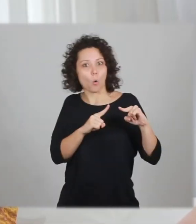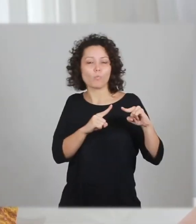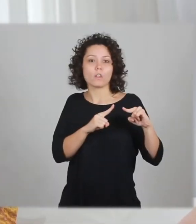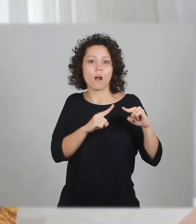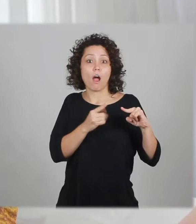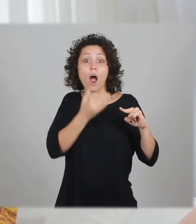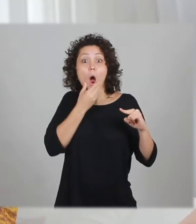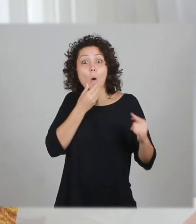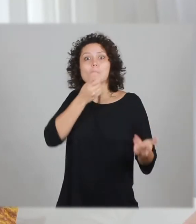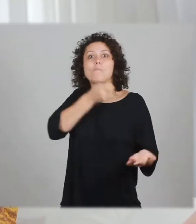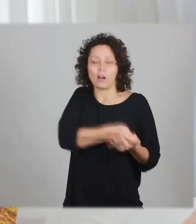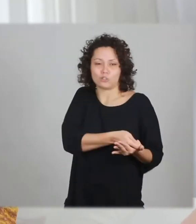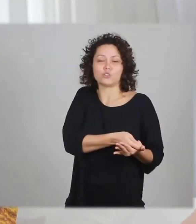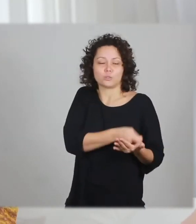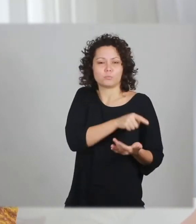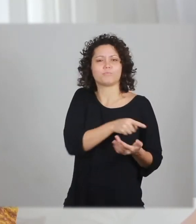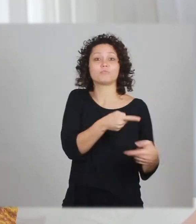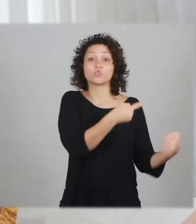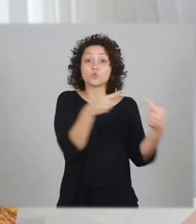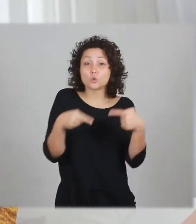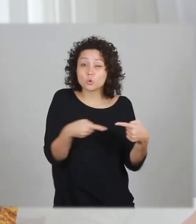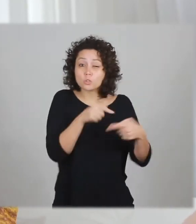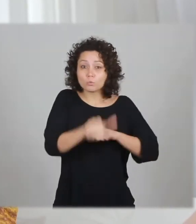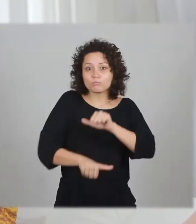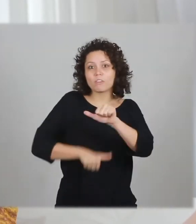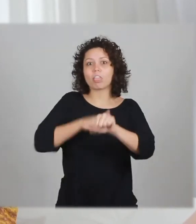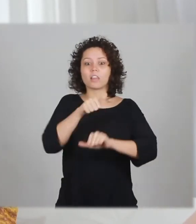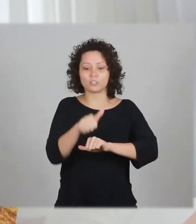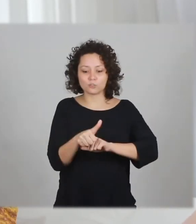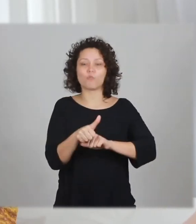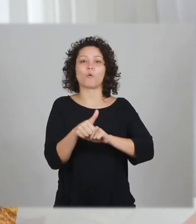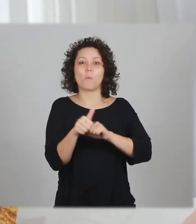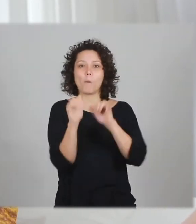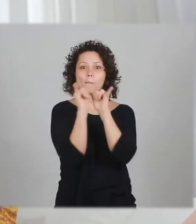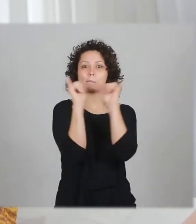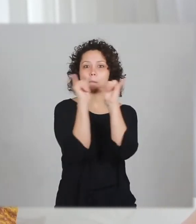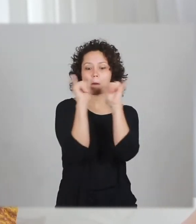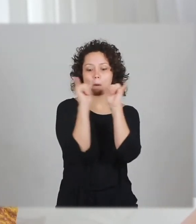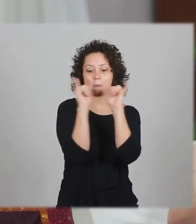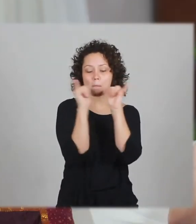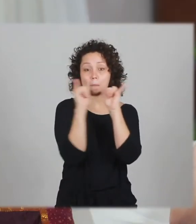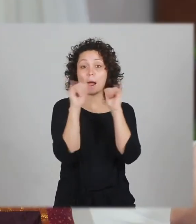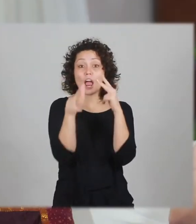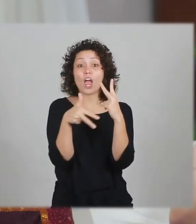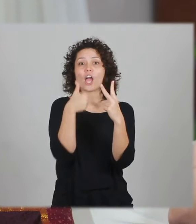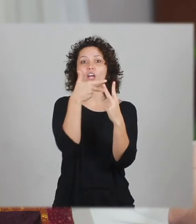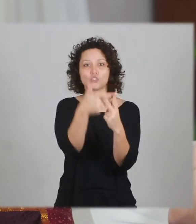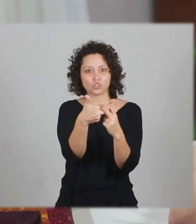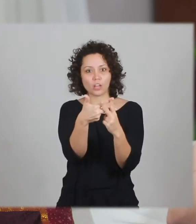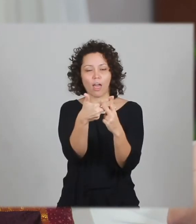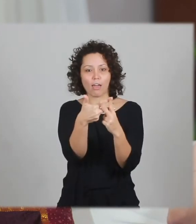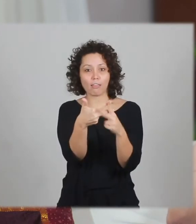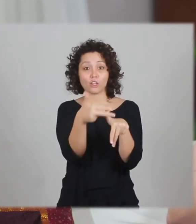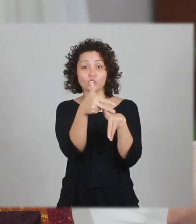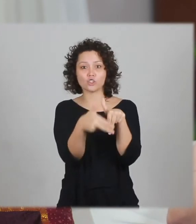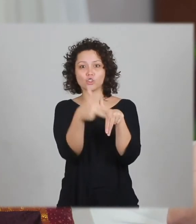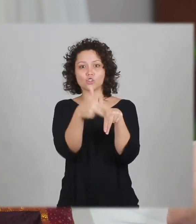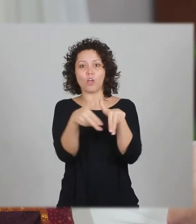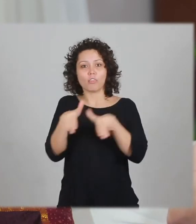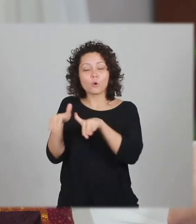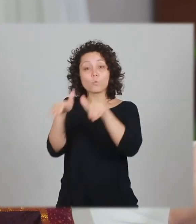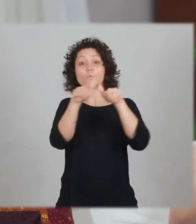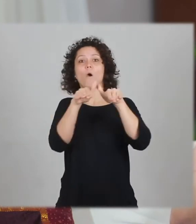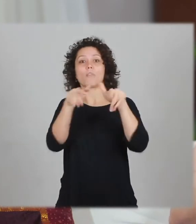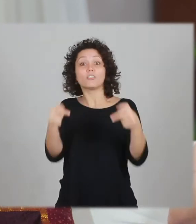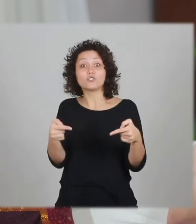de gênero se transformou numa campanha, também com a hashtag Desafio da Igualdade. Então isso gerou muita repercussão na